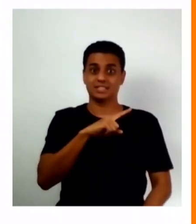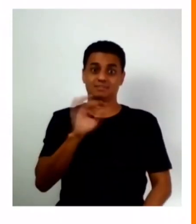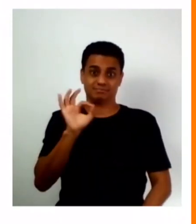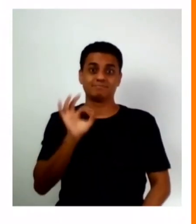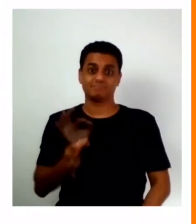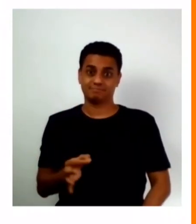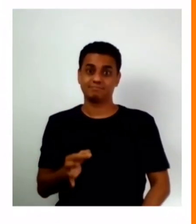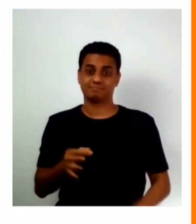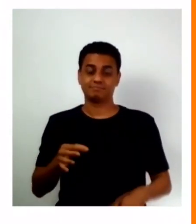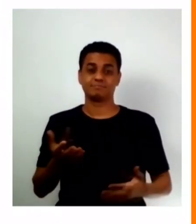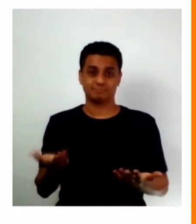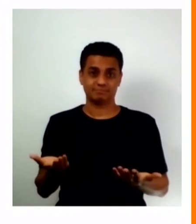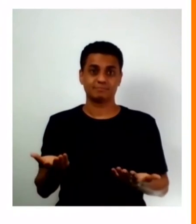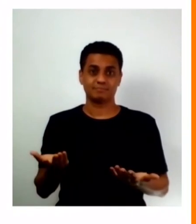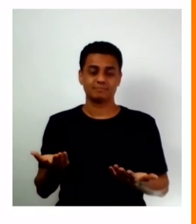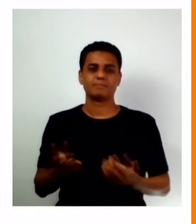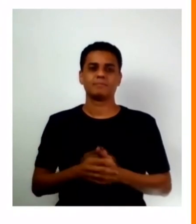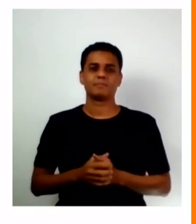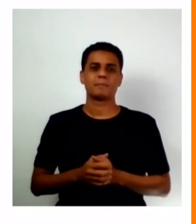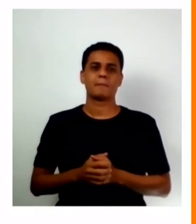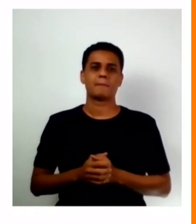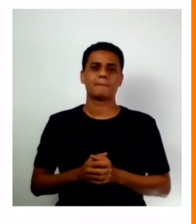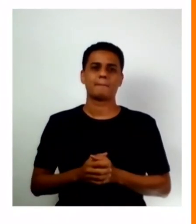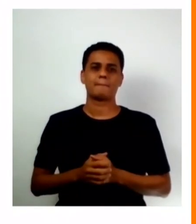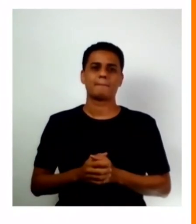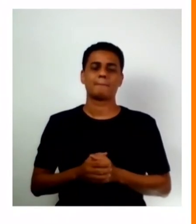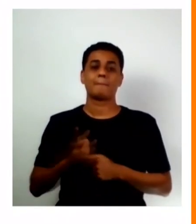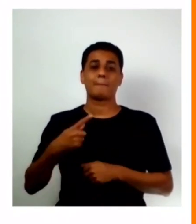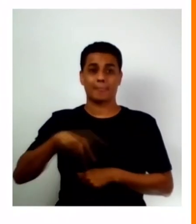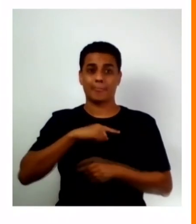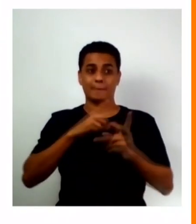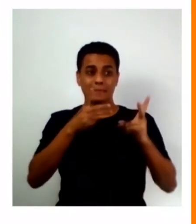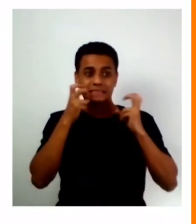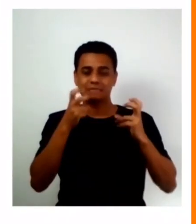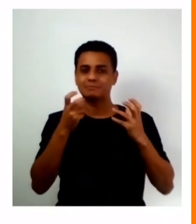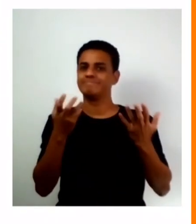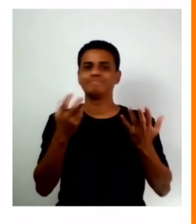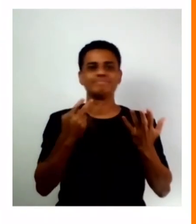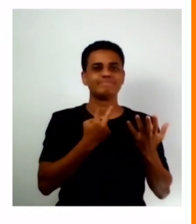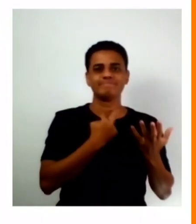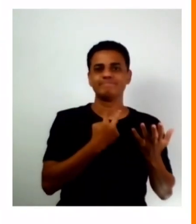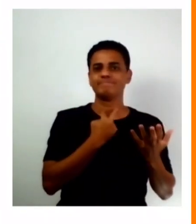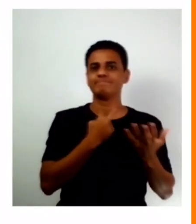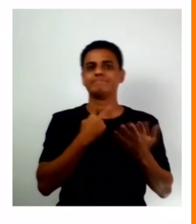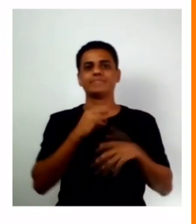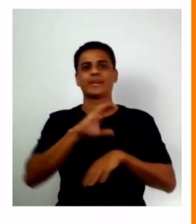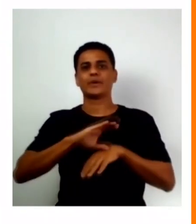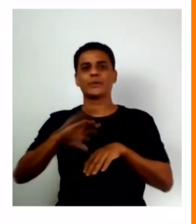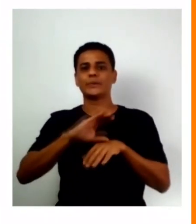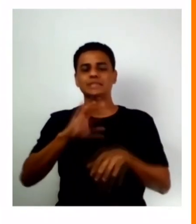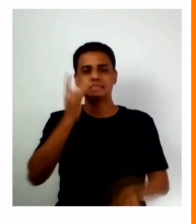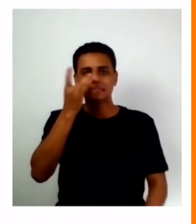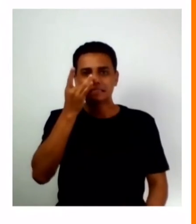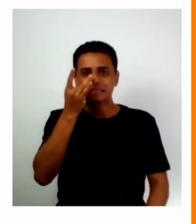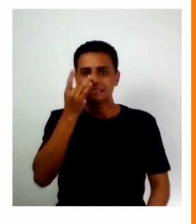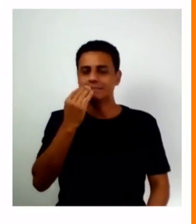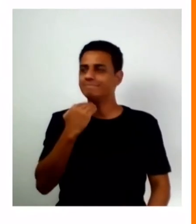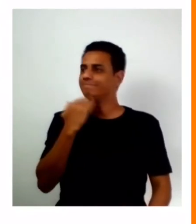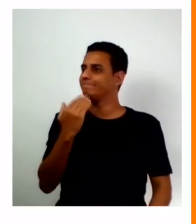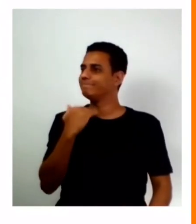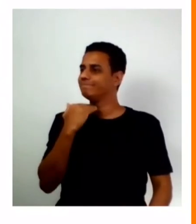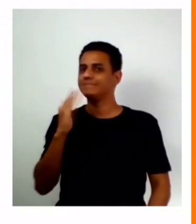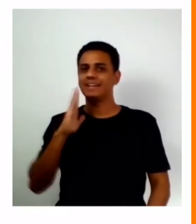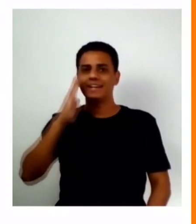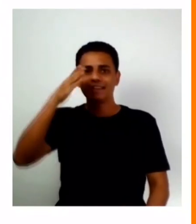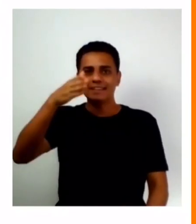Quando vimos que as circunstâncias não permitiam fazer o curso presencial em São Paulo,